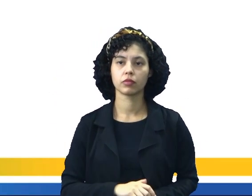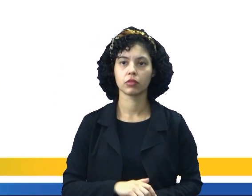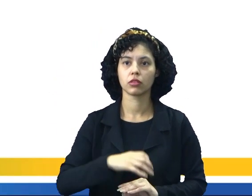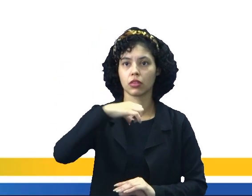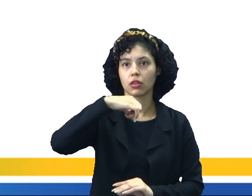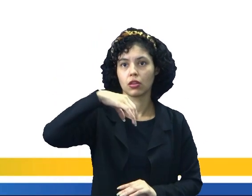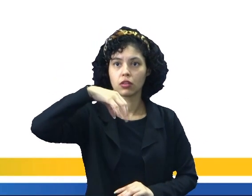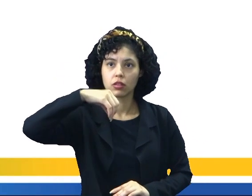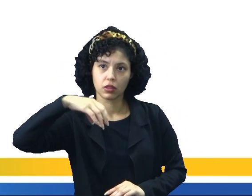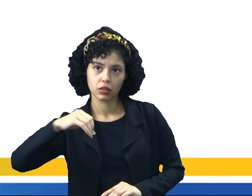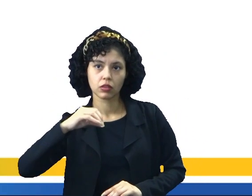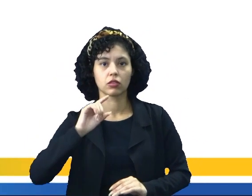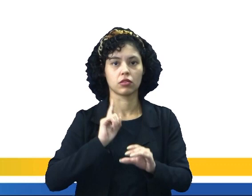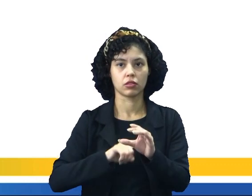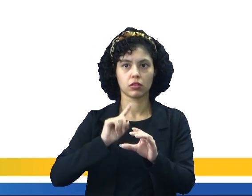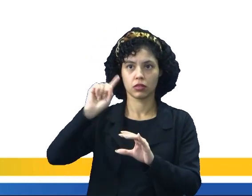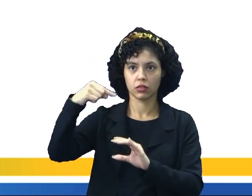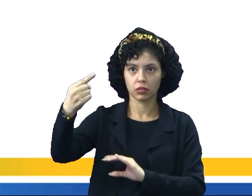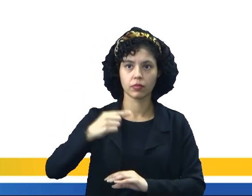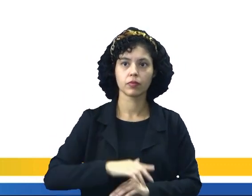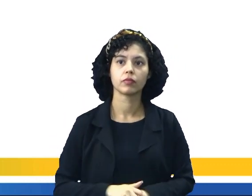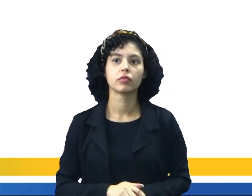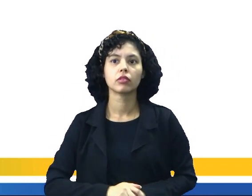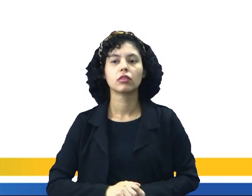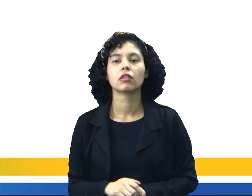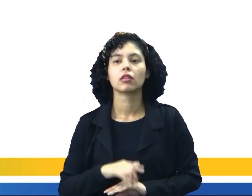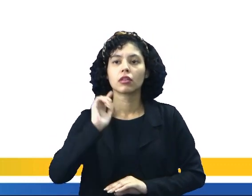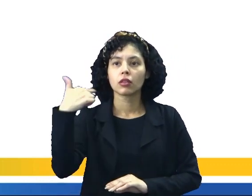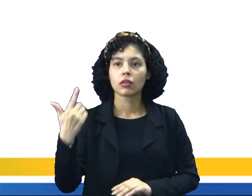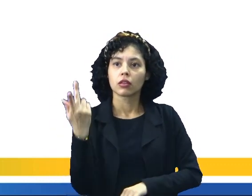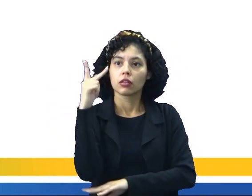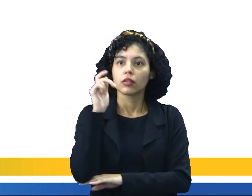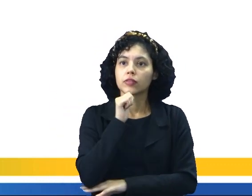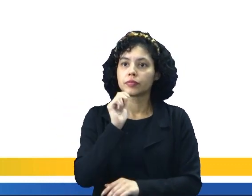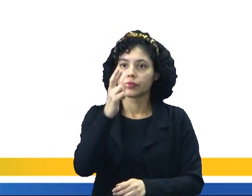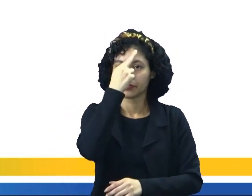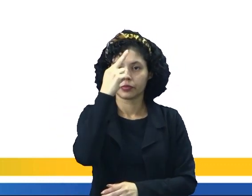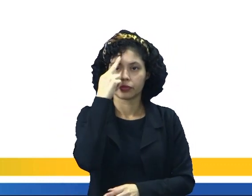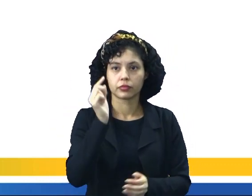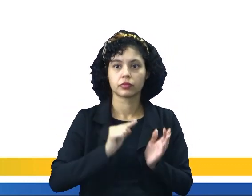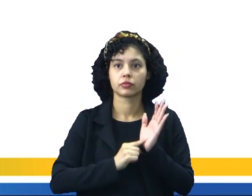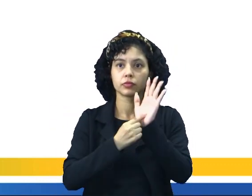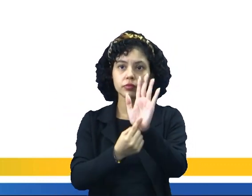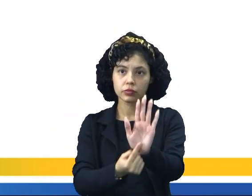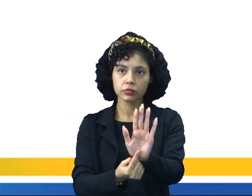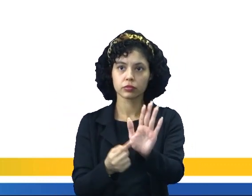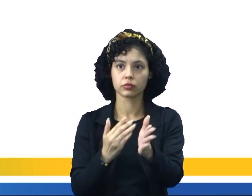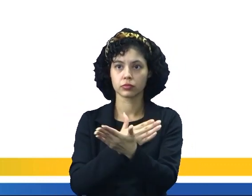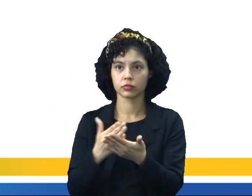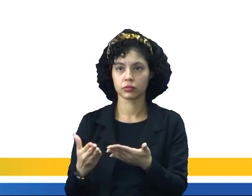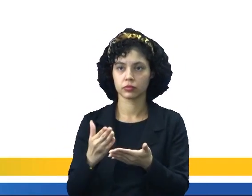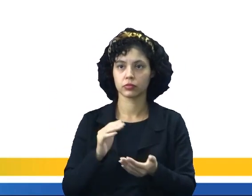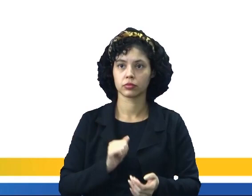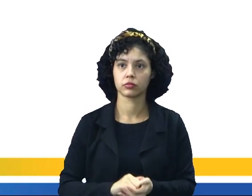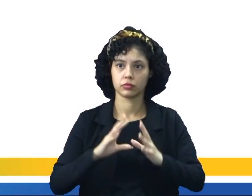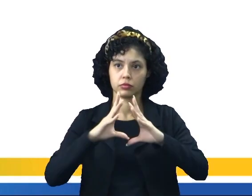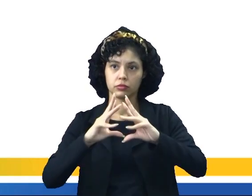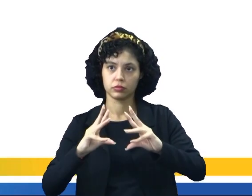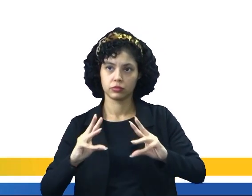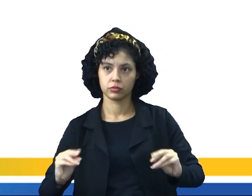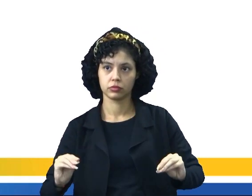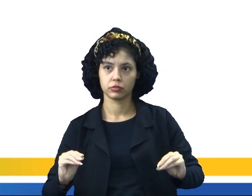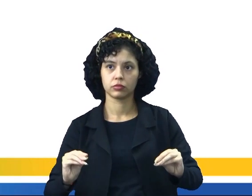e 900 d.C. Após esse período, os historiadores apontam que foi iniciada uma decadência que